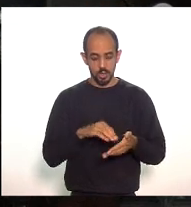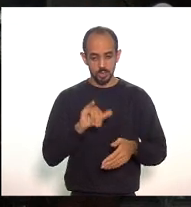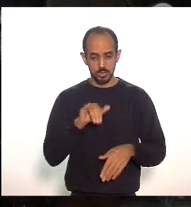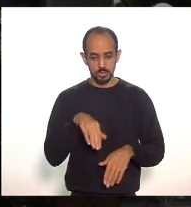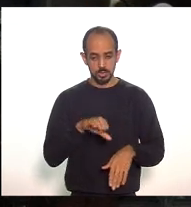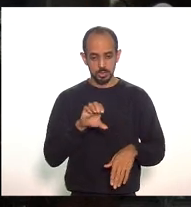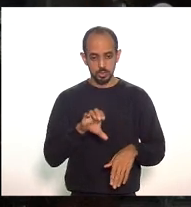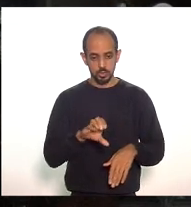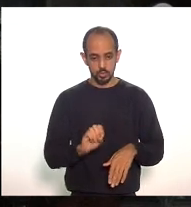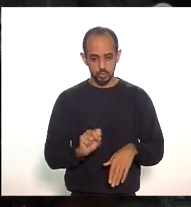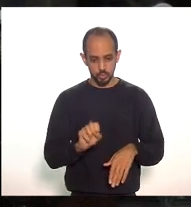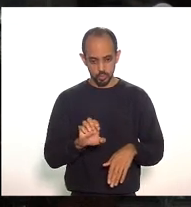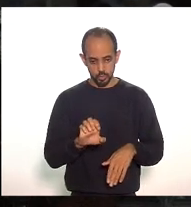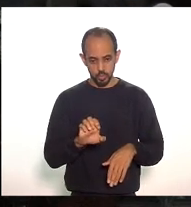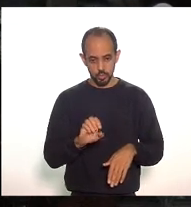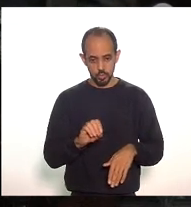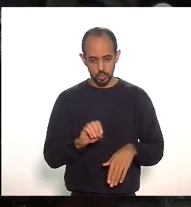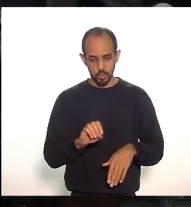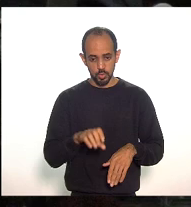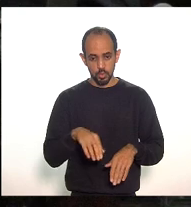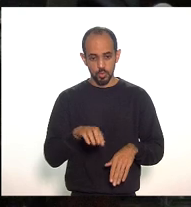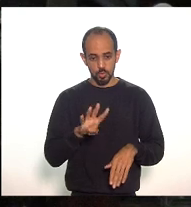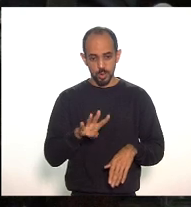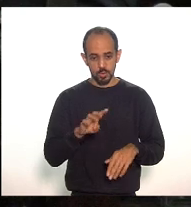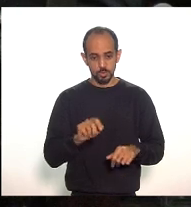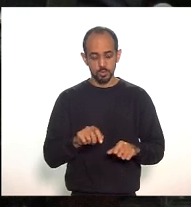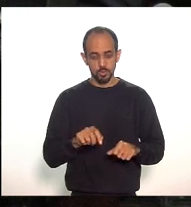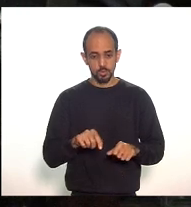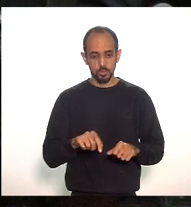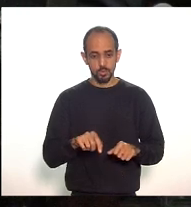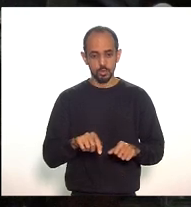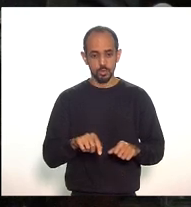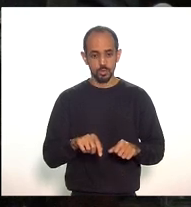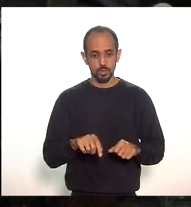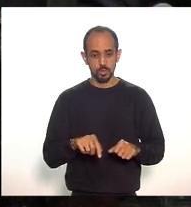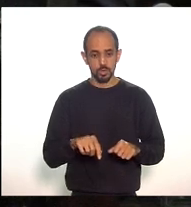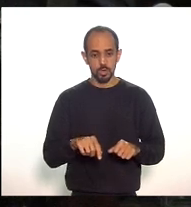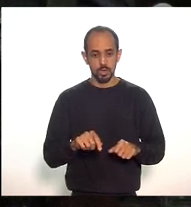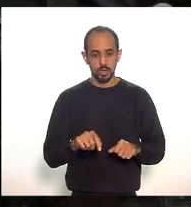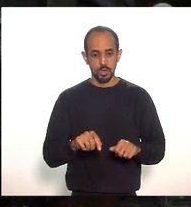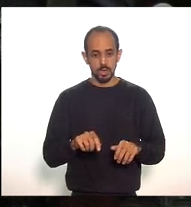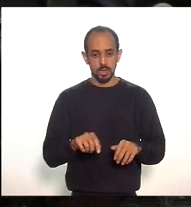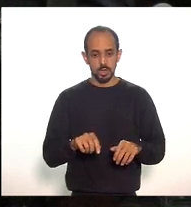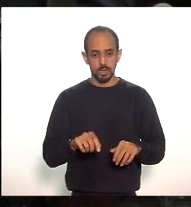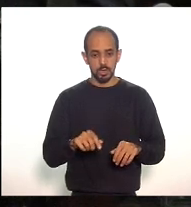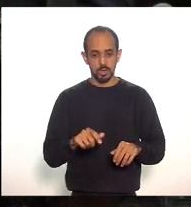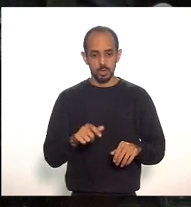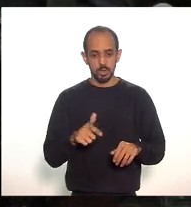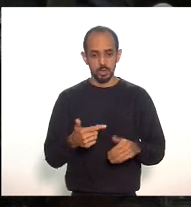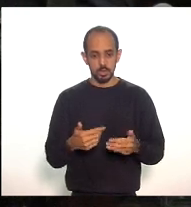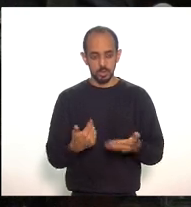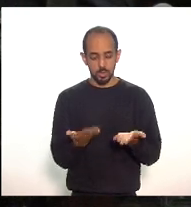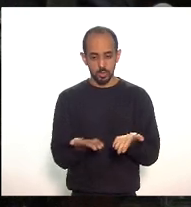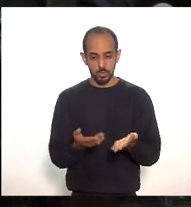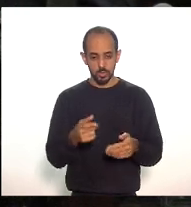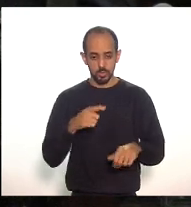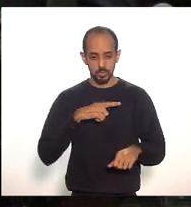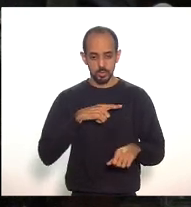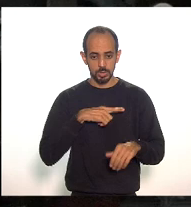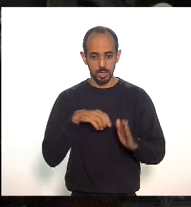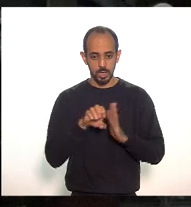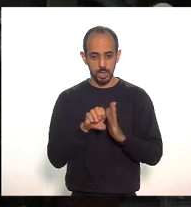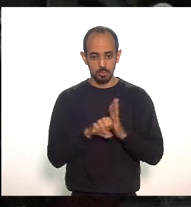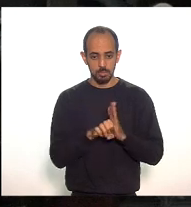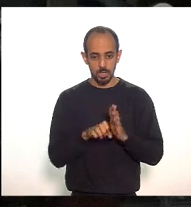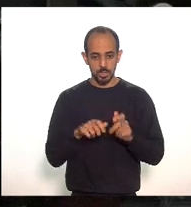11 da lei 3.919 de Julho 2020 institui o código estadual então tem uma renda um e tem emenda